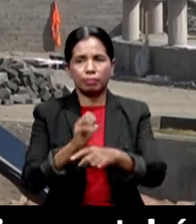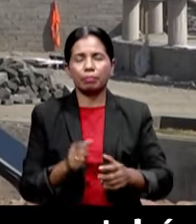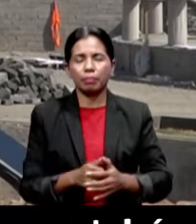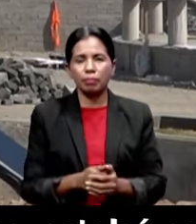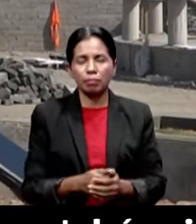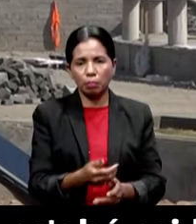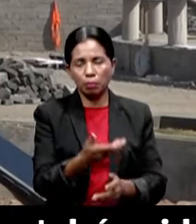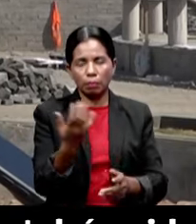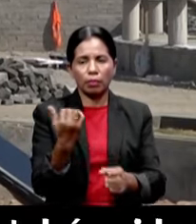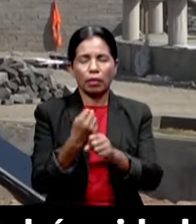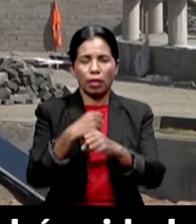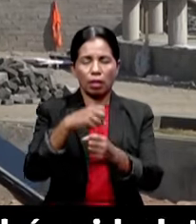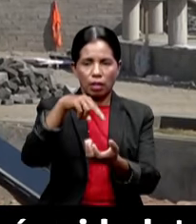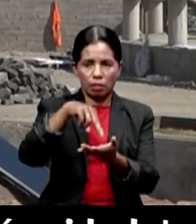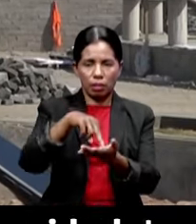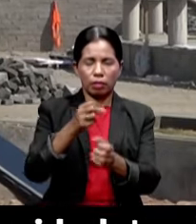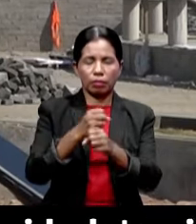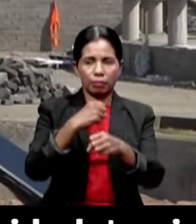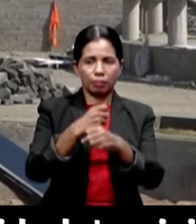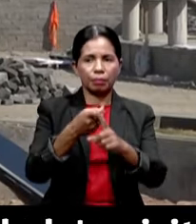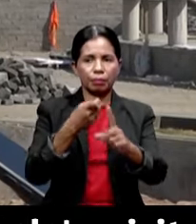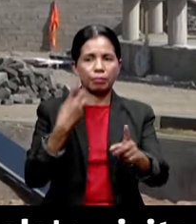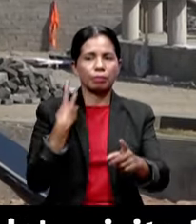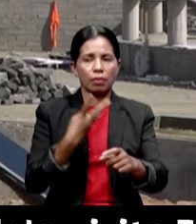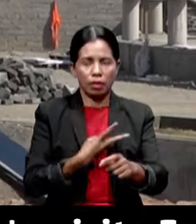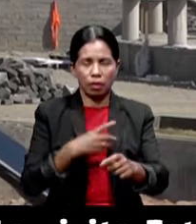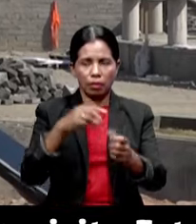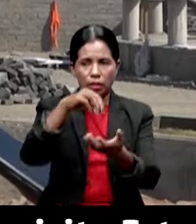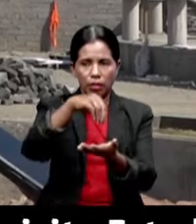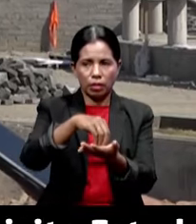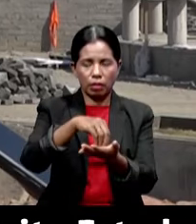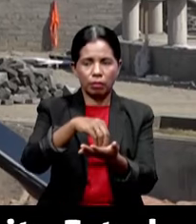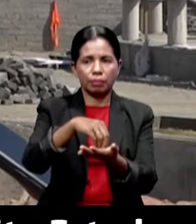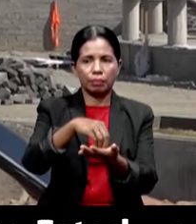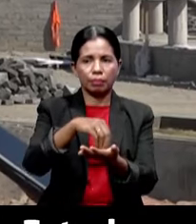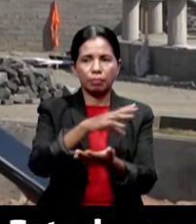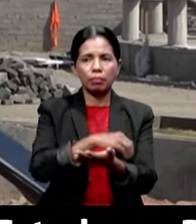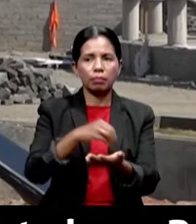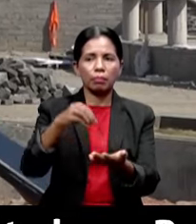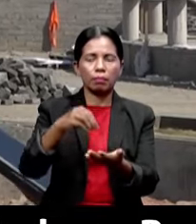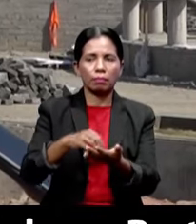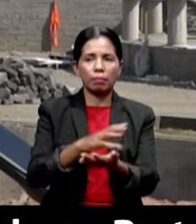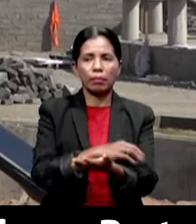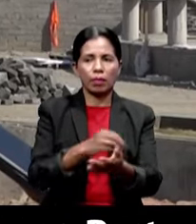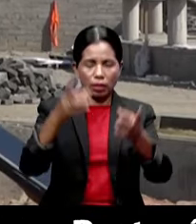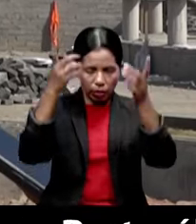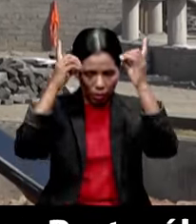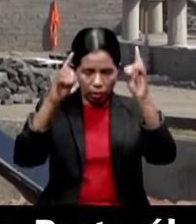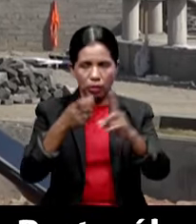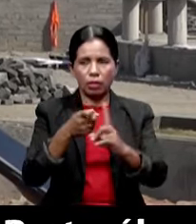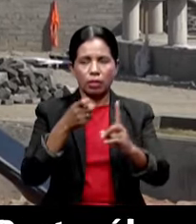nabe ma kita bele hamrik alo live posisi ida nabe ma kita bele tau ita ni palco ba rider sira ne decision ne husi